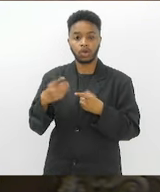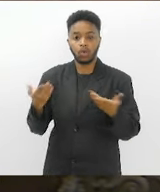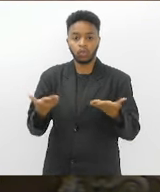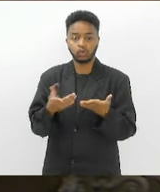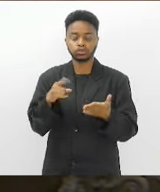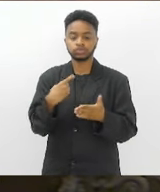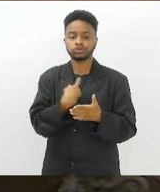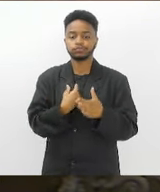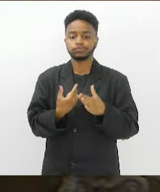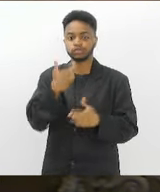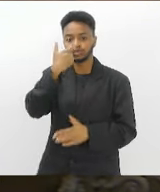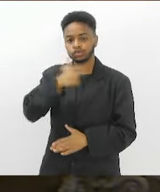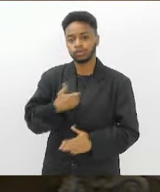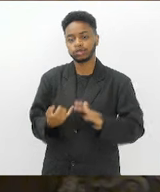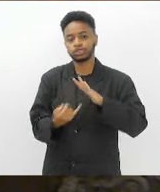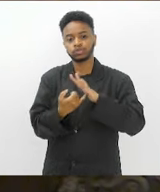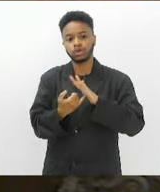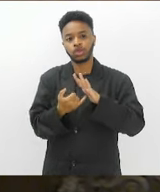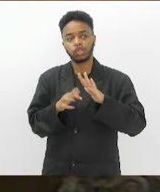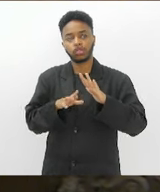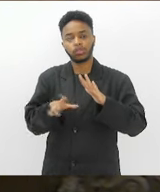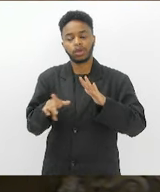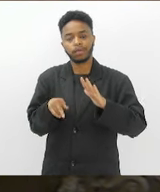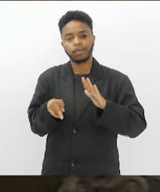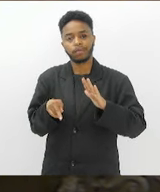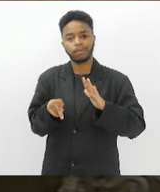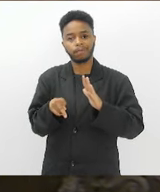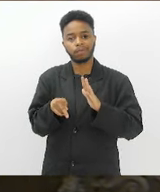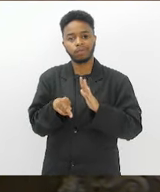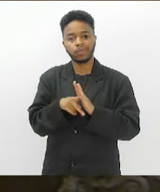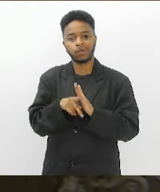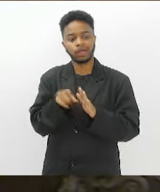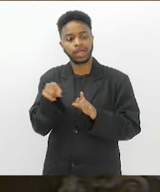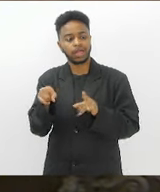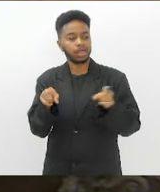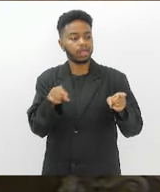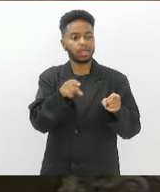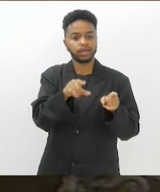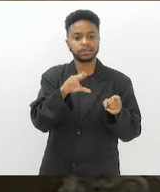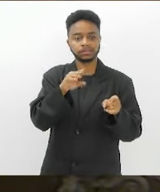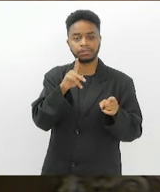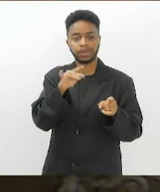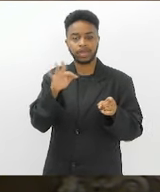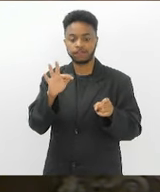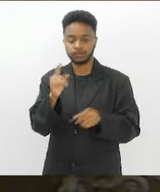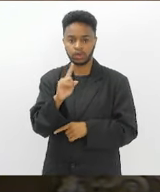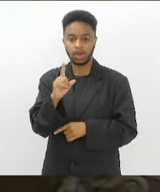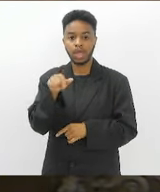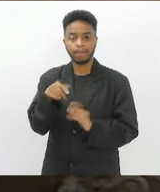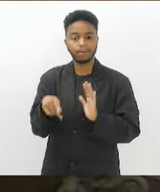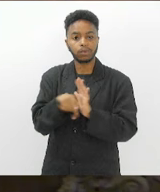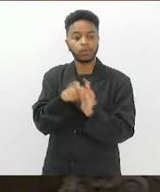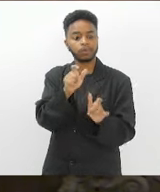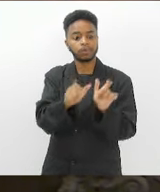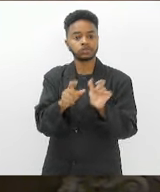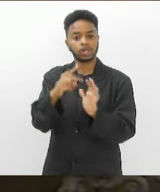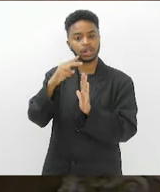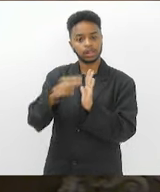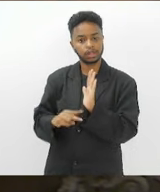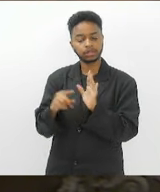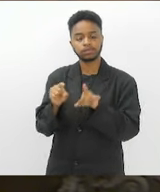que pertence não a um A, B, a um CPF, pertence ao nosso leitor e pertence a